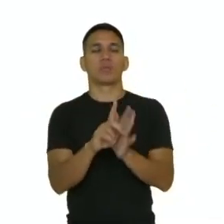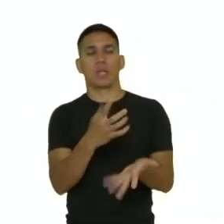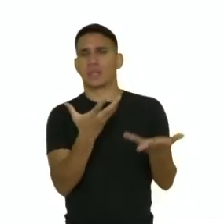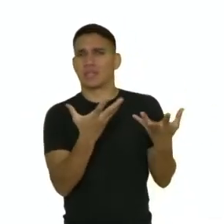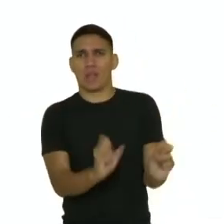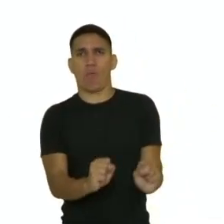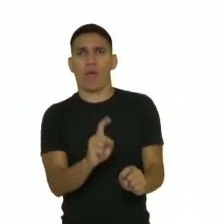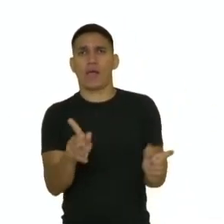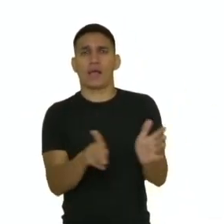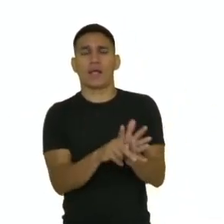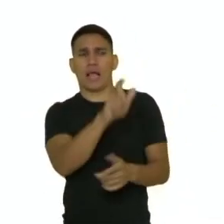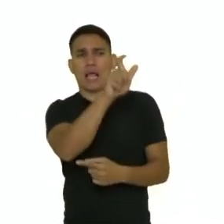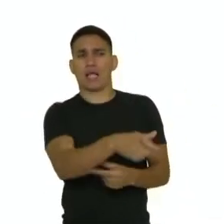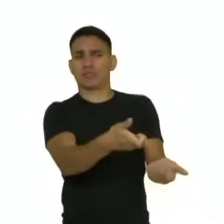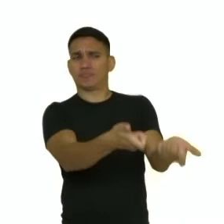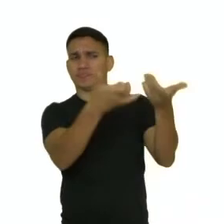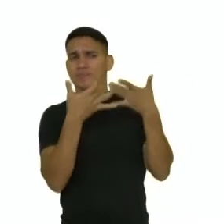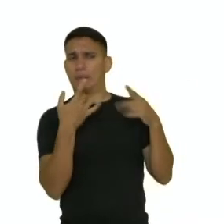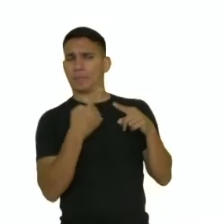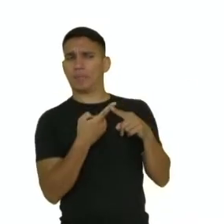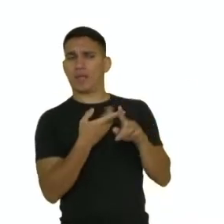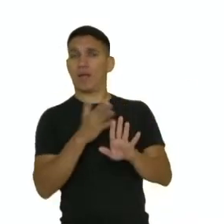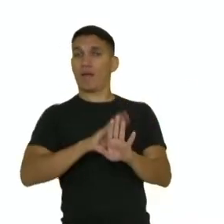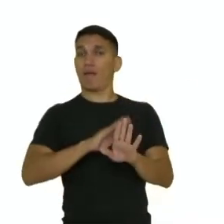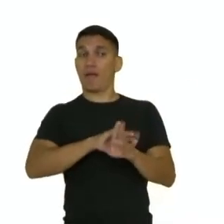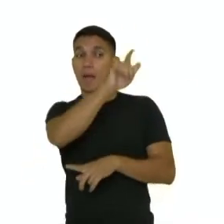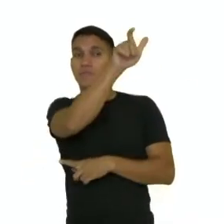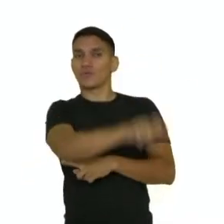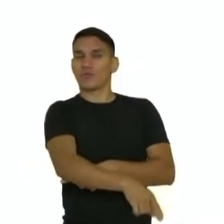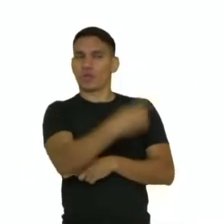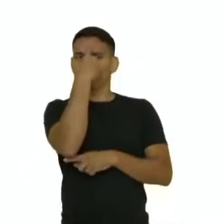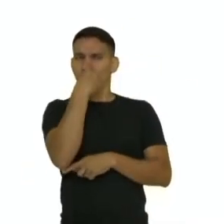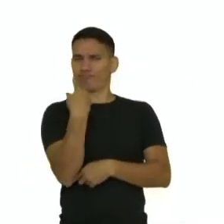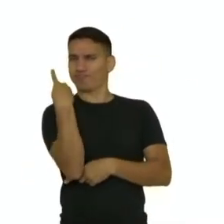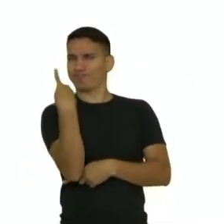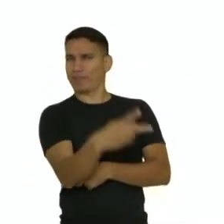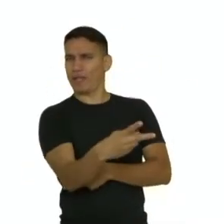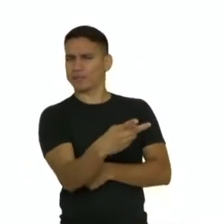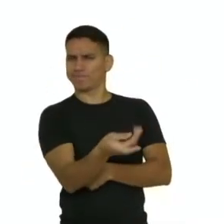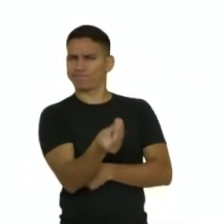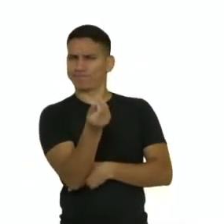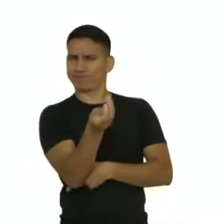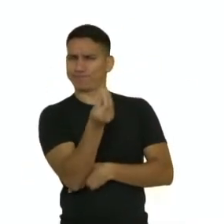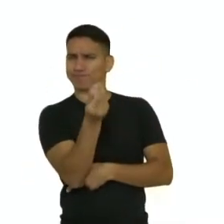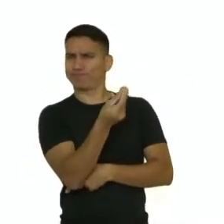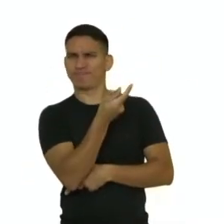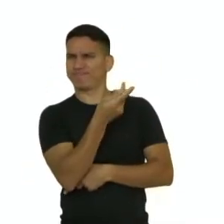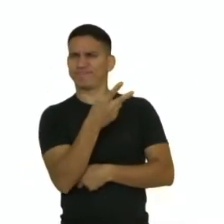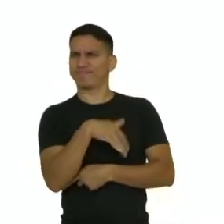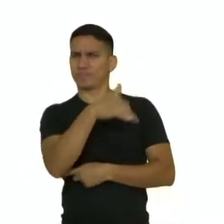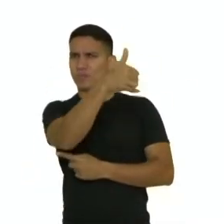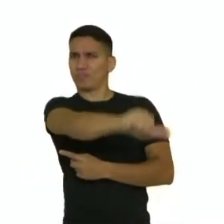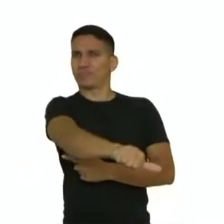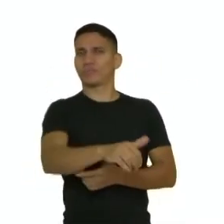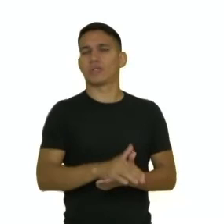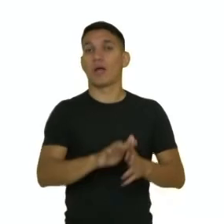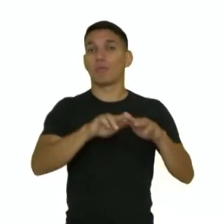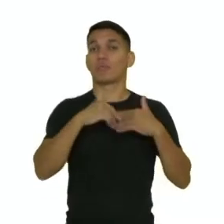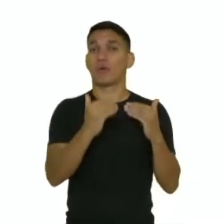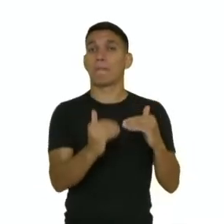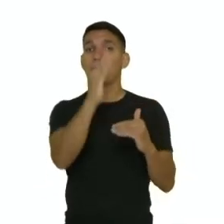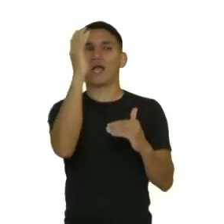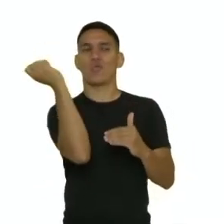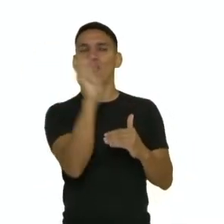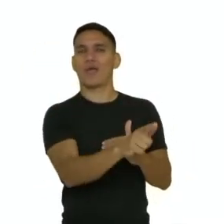uma argumentação porque eu julgo mal a pessoa, né? Eu julgo a índole da pessoa acima da